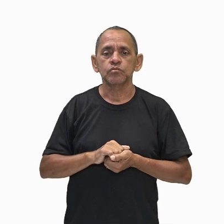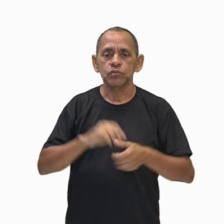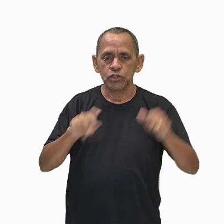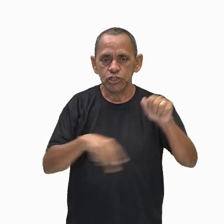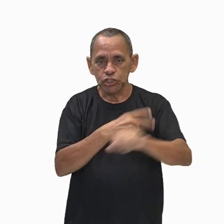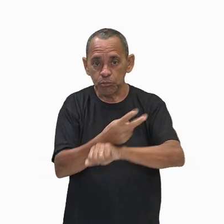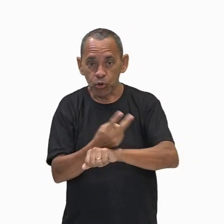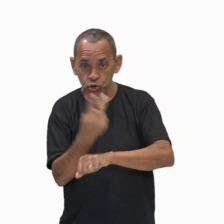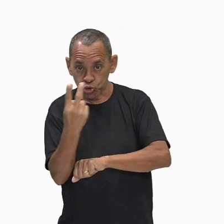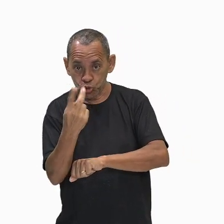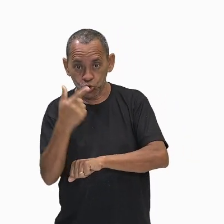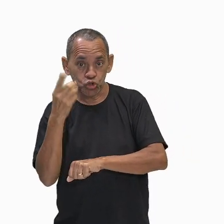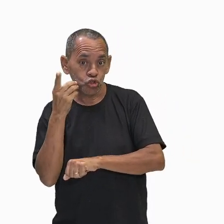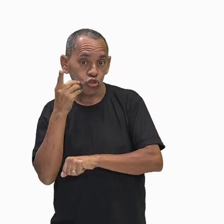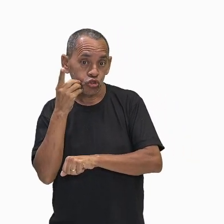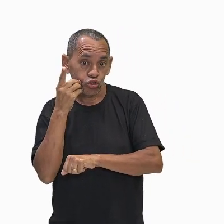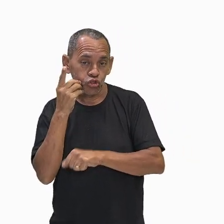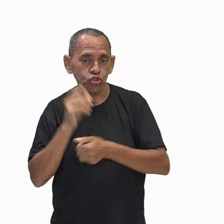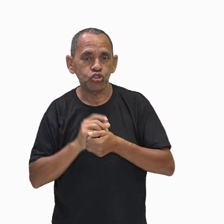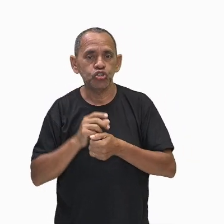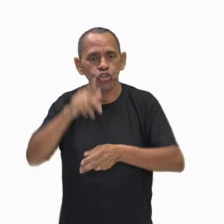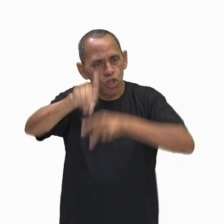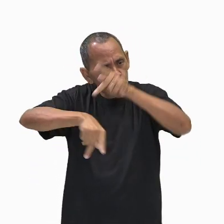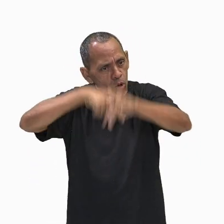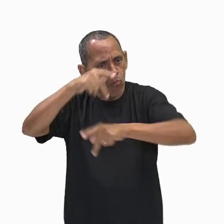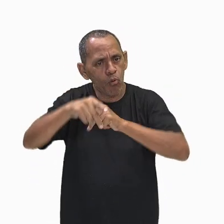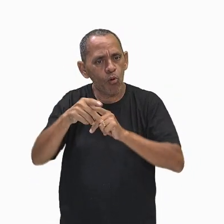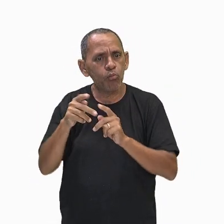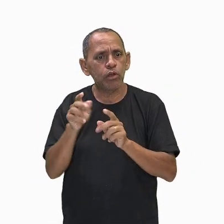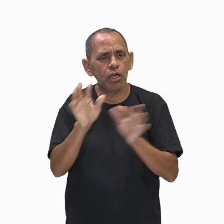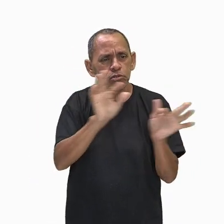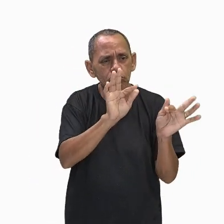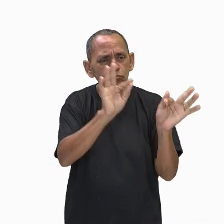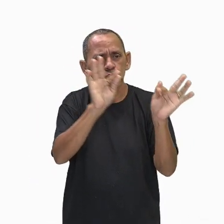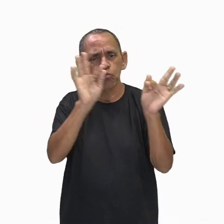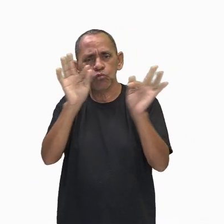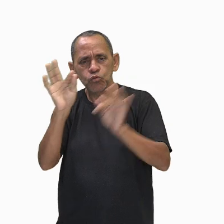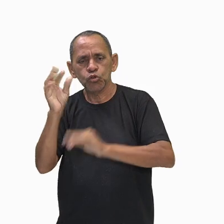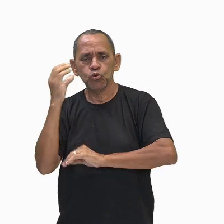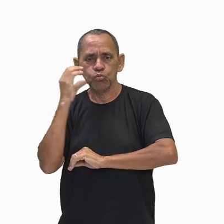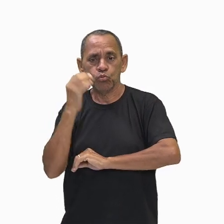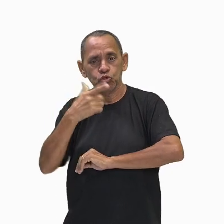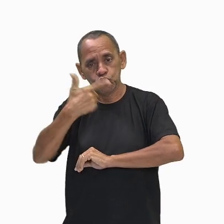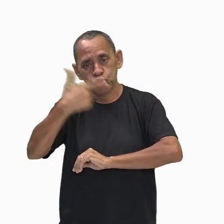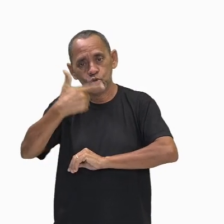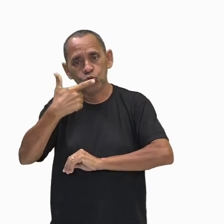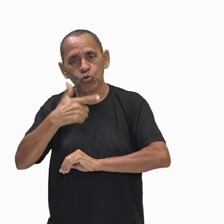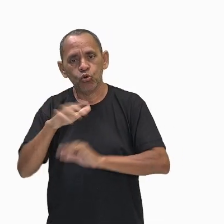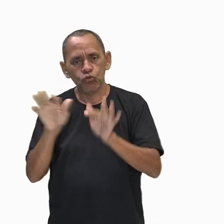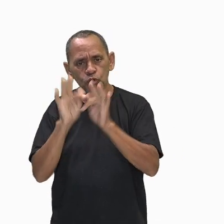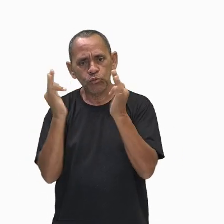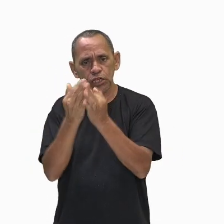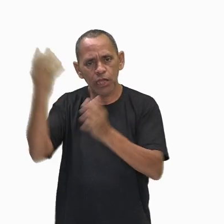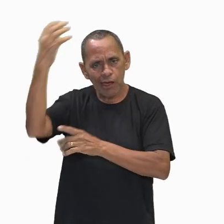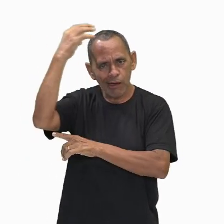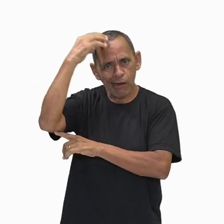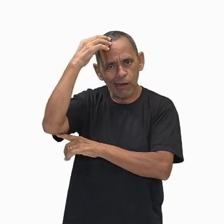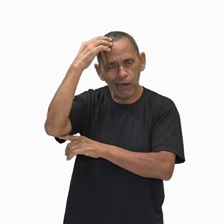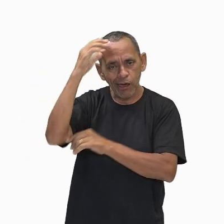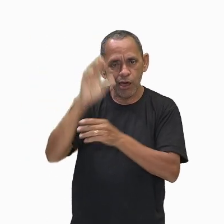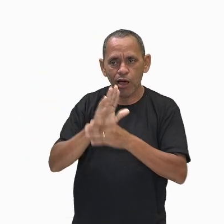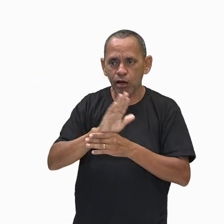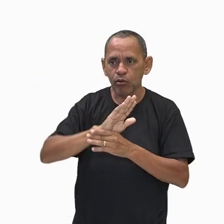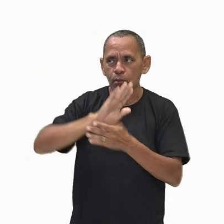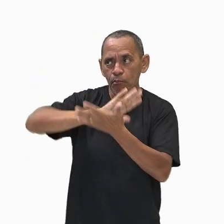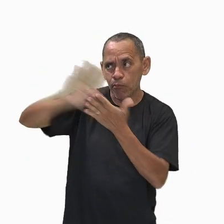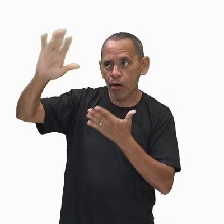população assistia ao embarque, então, do Pedro II com a família real, né, para o exílio em